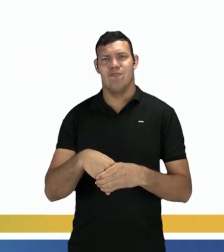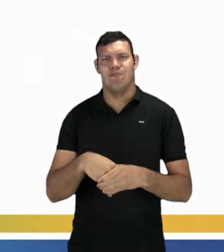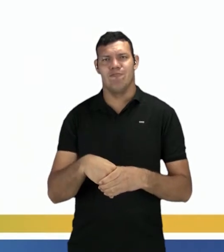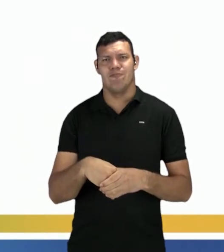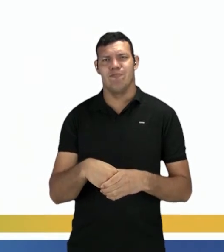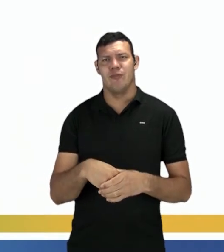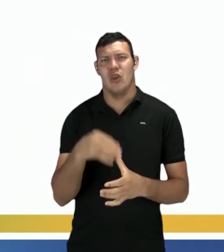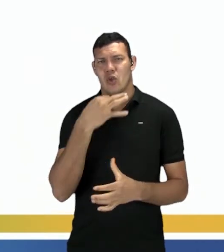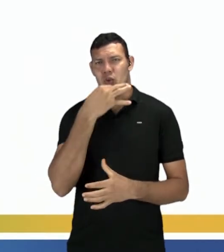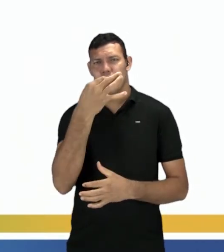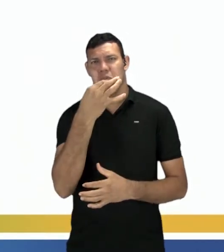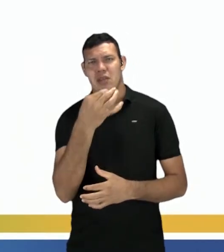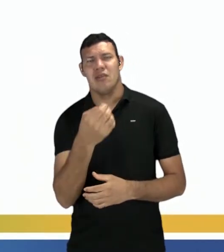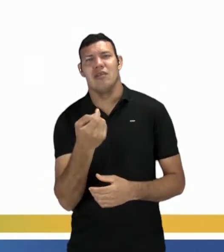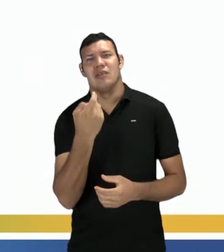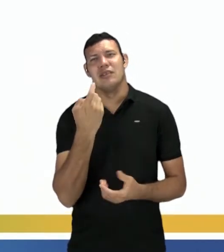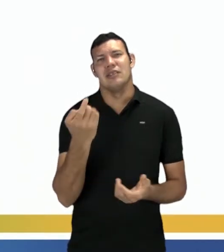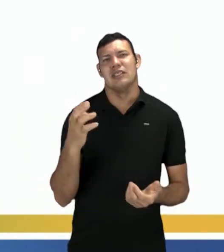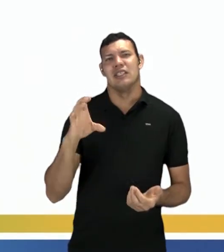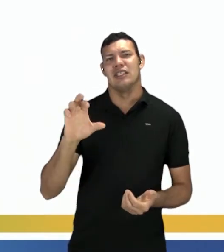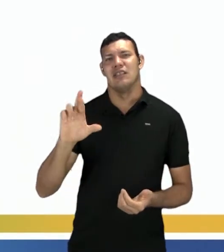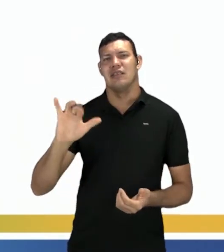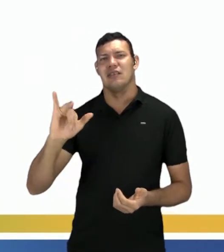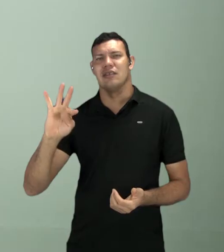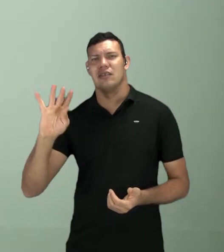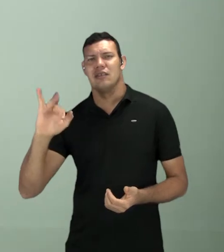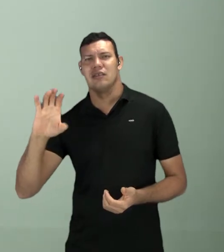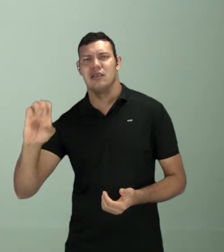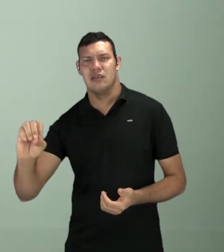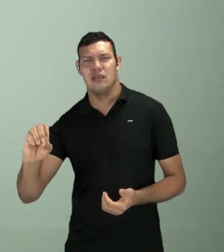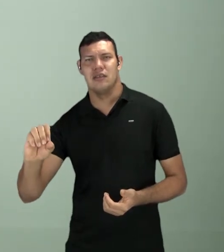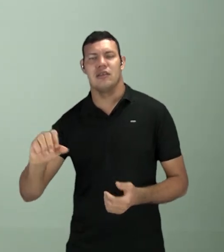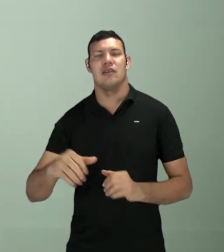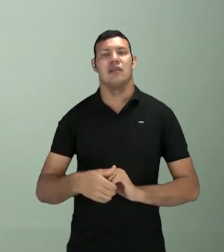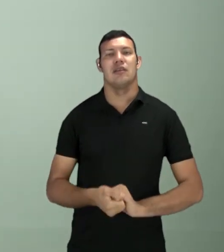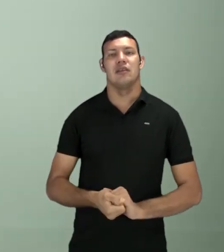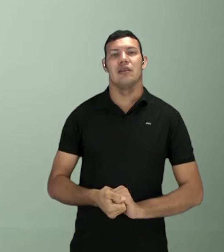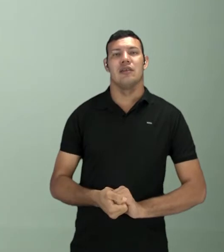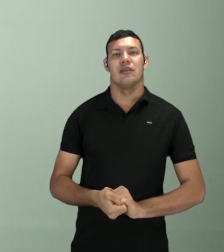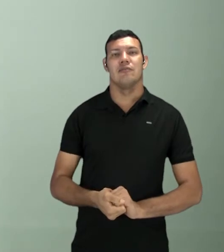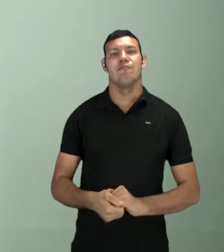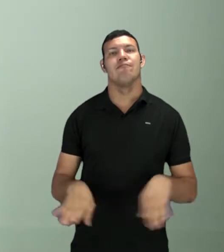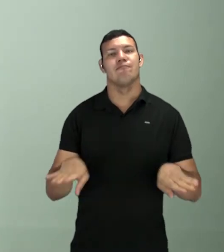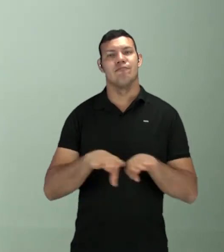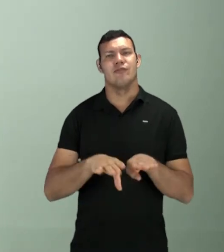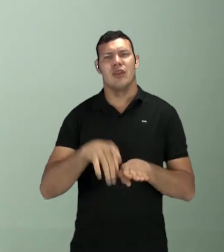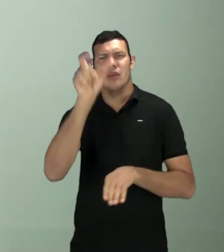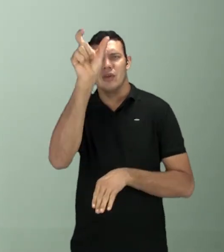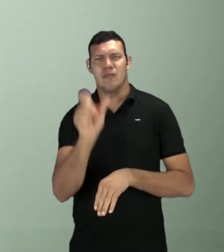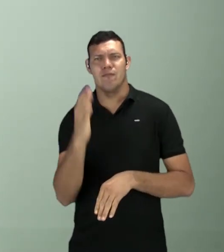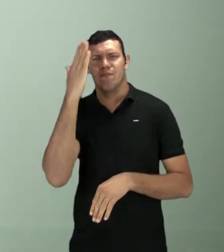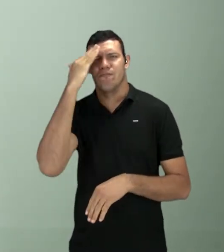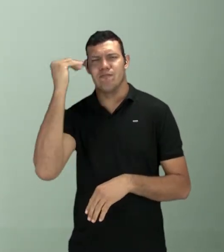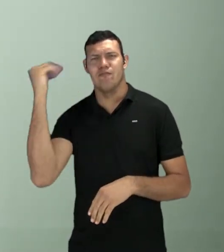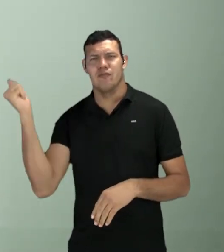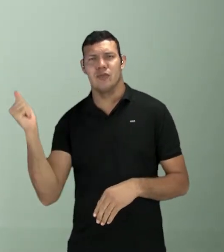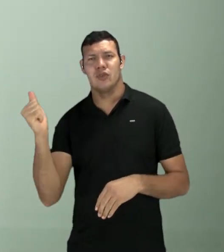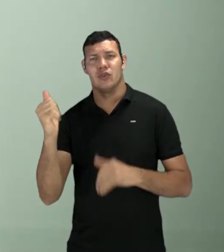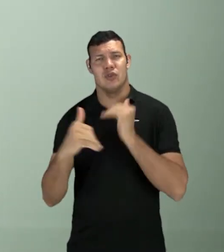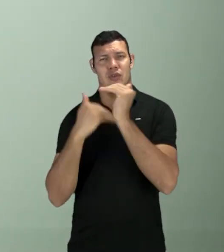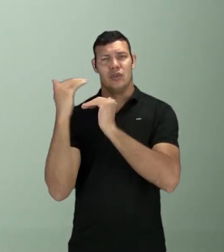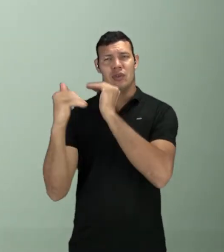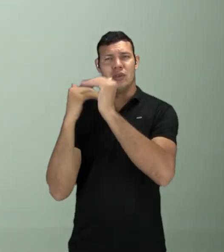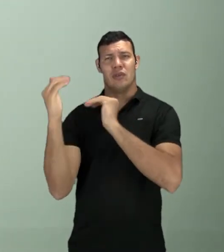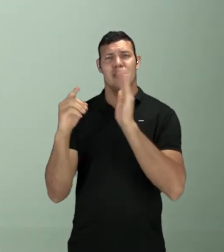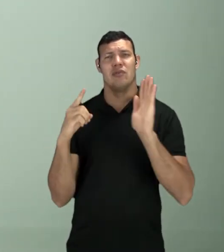que a filosofia traz. Bom, nós trazemos também um personagem importante na evolução da biologia,